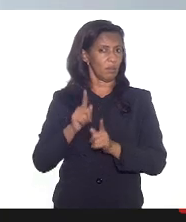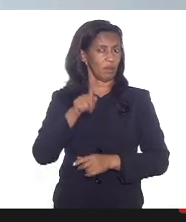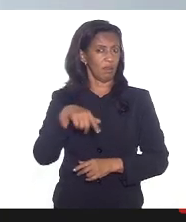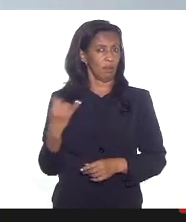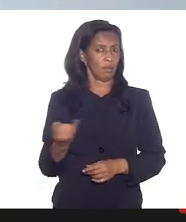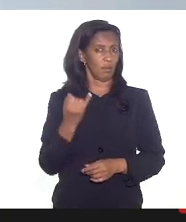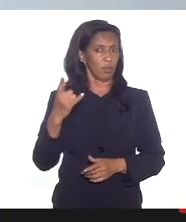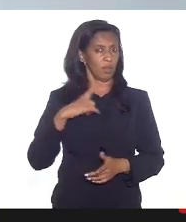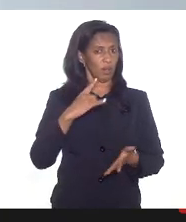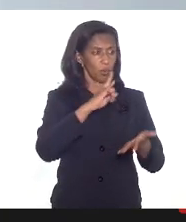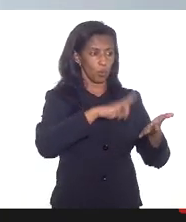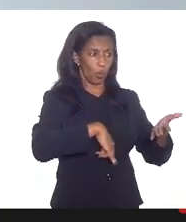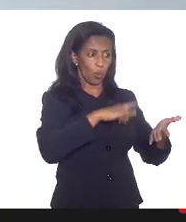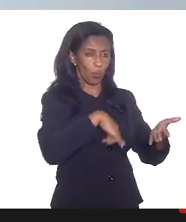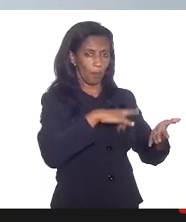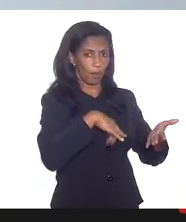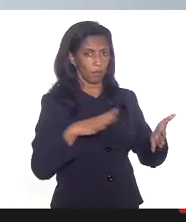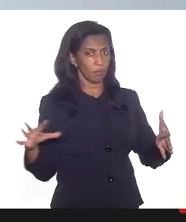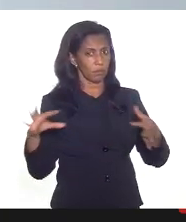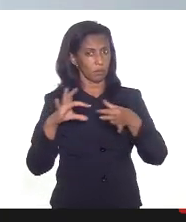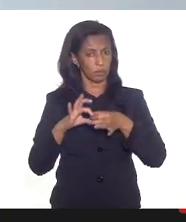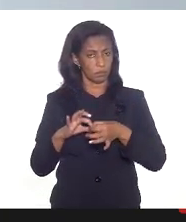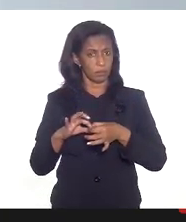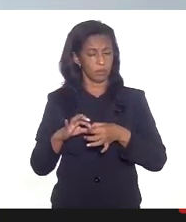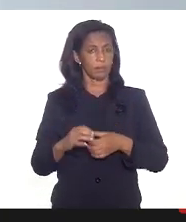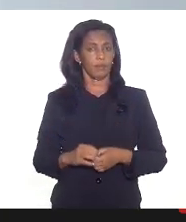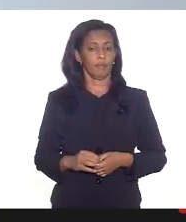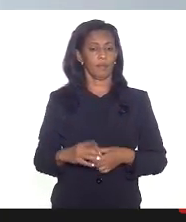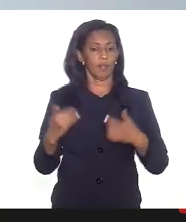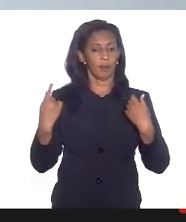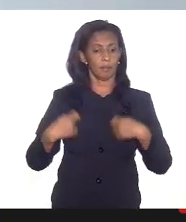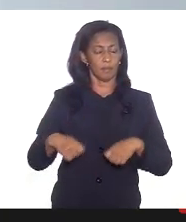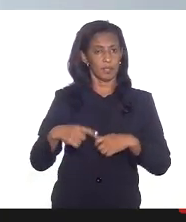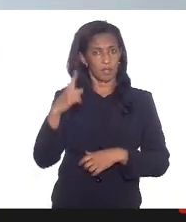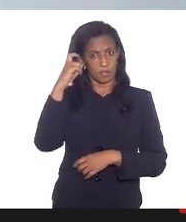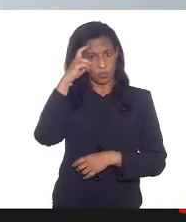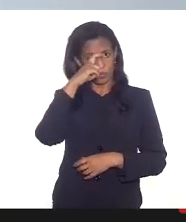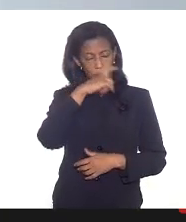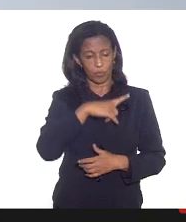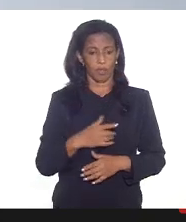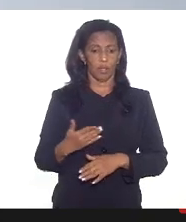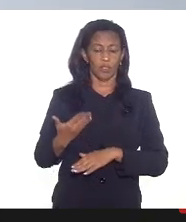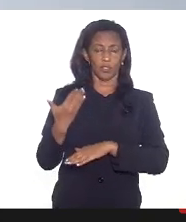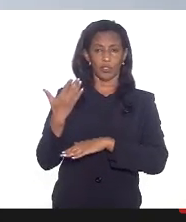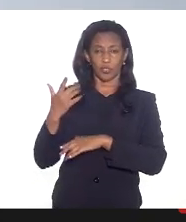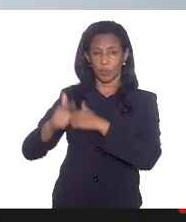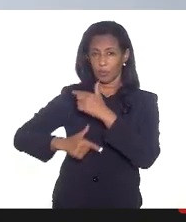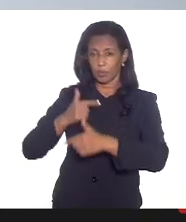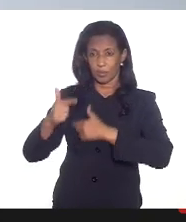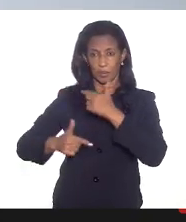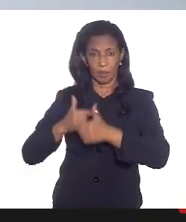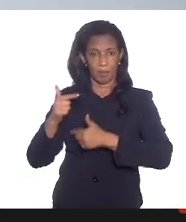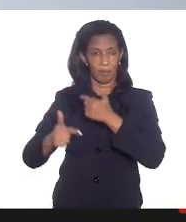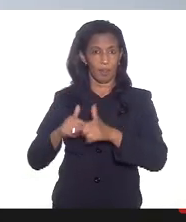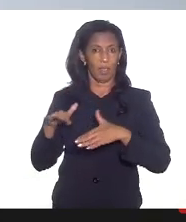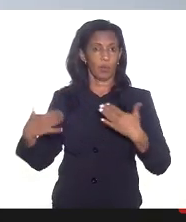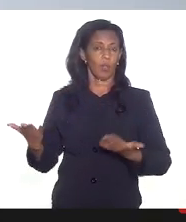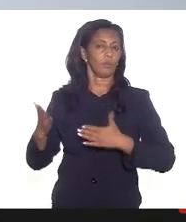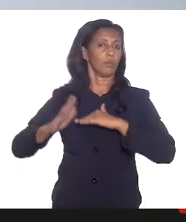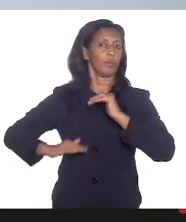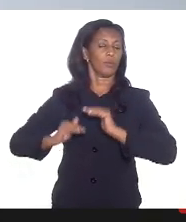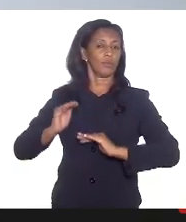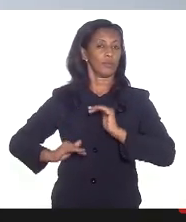importante a gente ter documentos que estejam alinhados com a ponta a gente tem muita dificuldade de exercer o nosso papel lá em qual